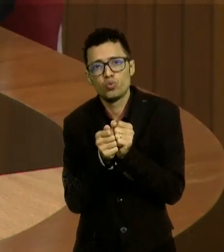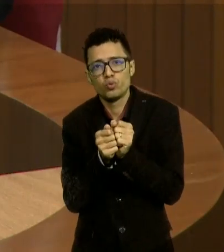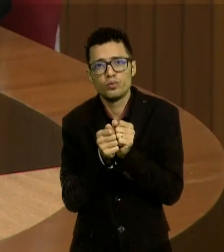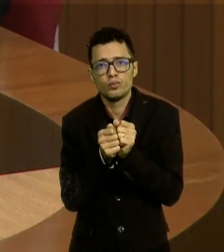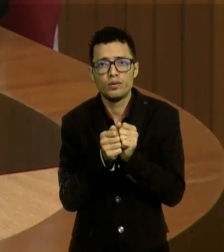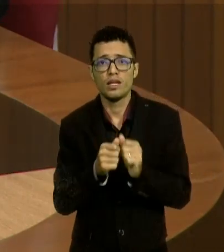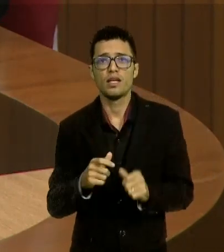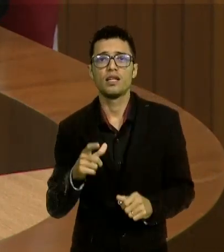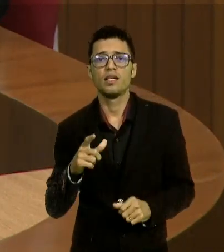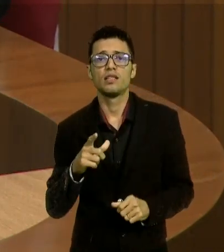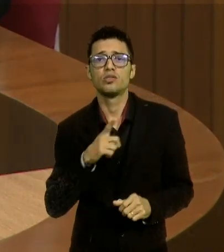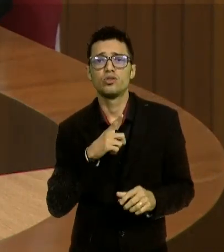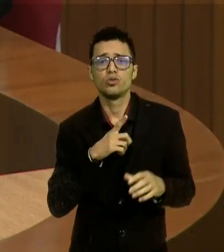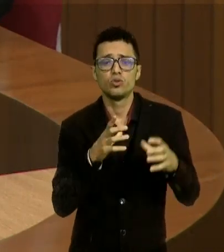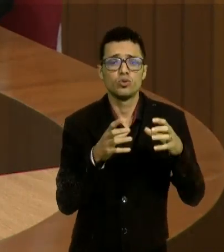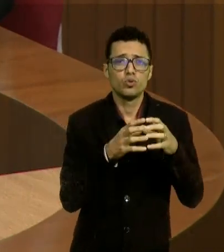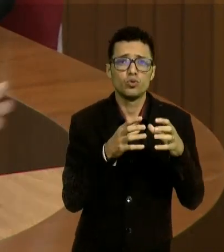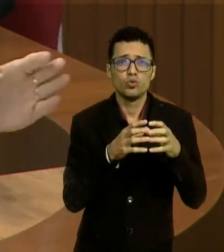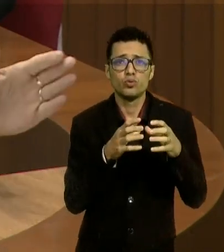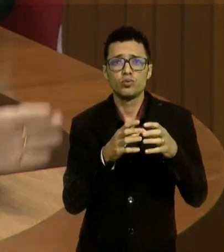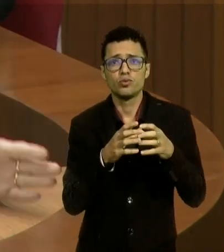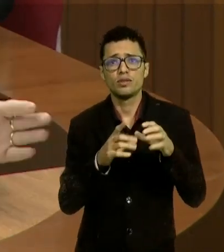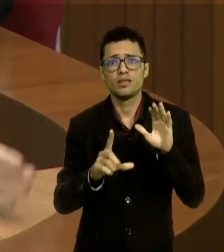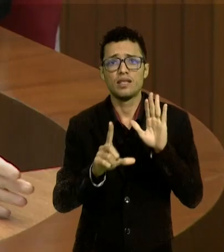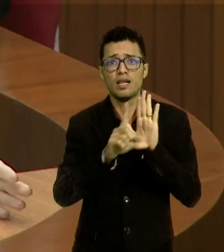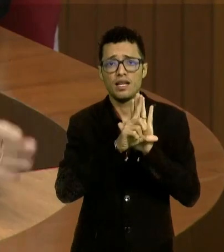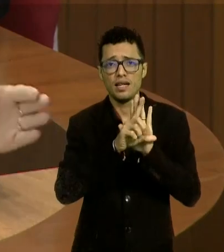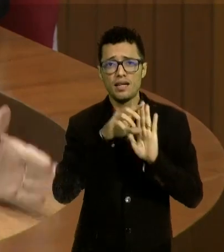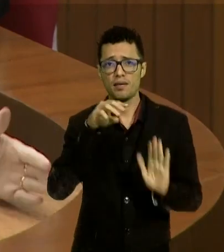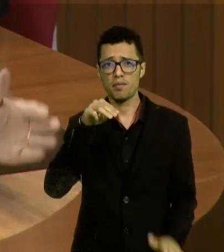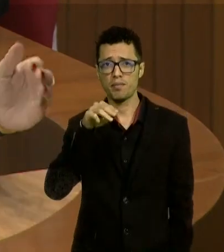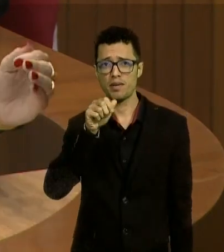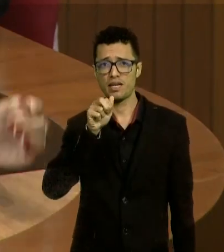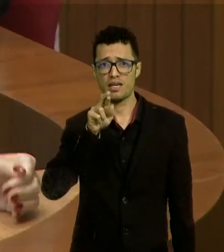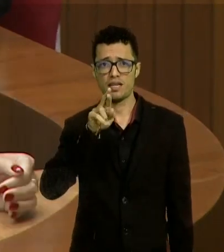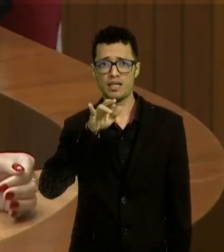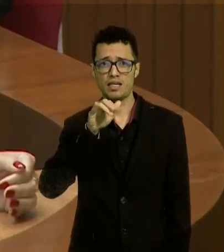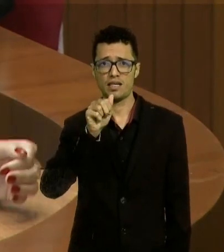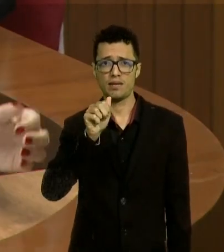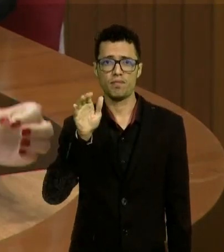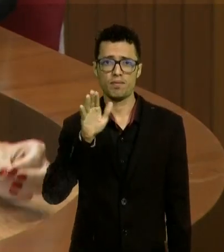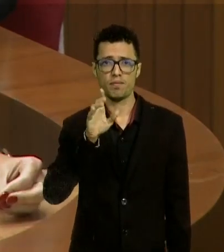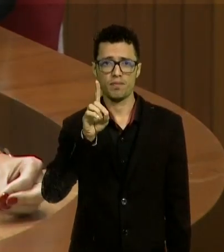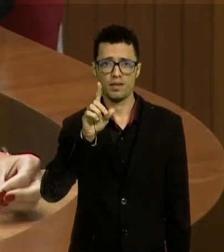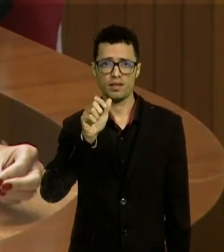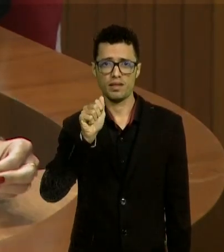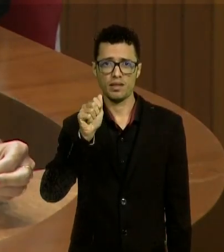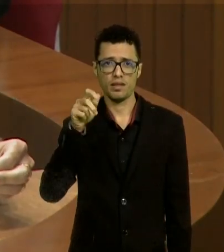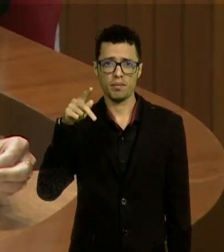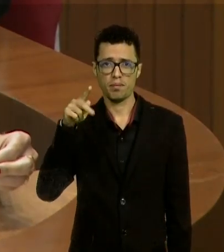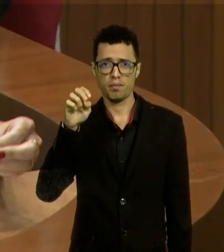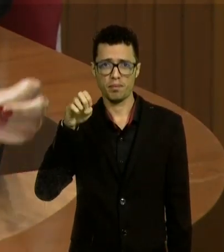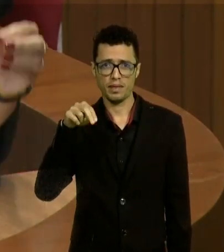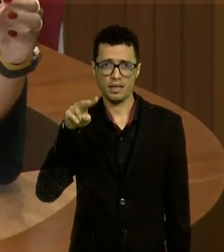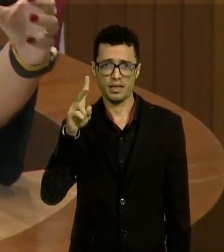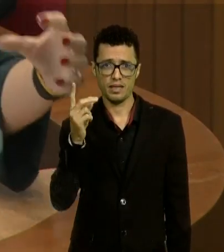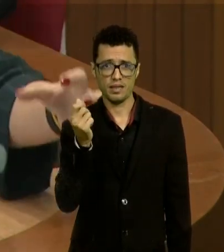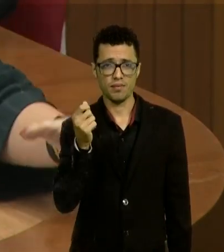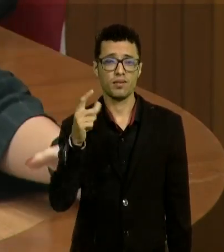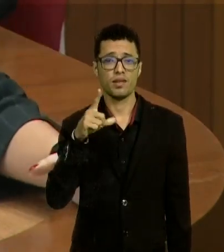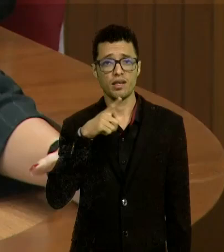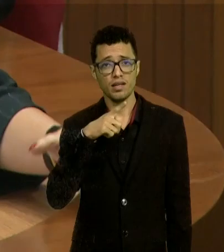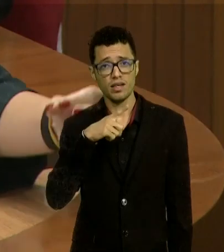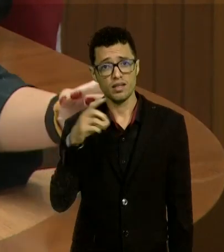cidade, para trabalhar junto, destinar um grupamento dessa guarda, desses novos efetivos,